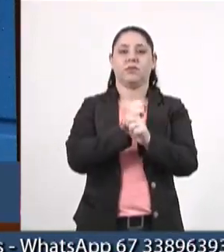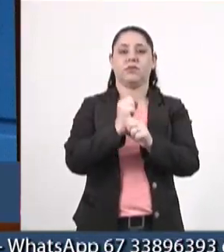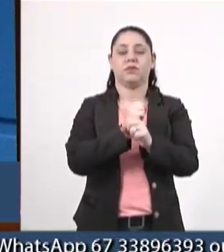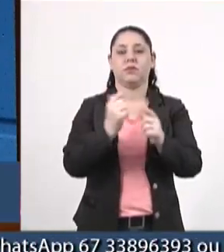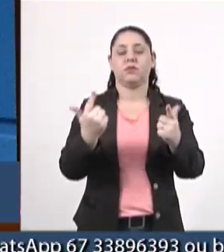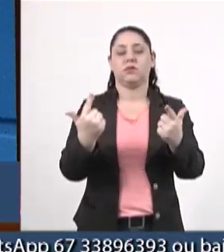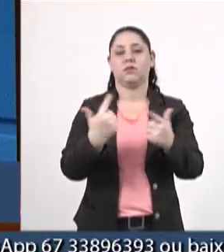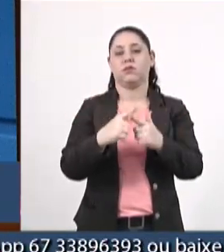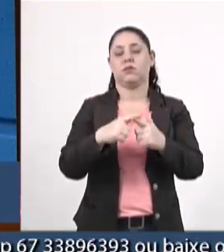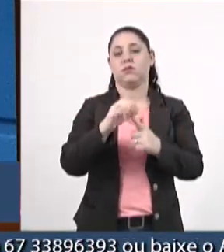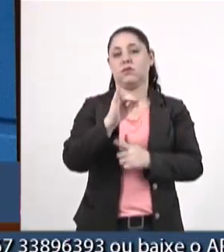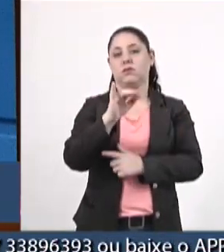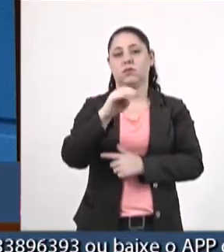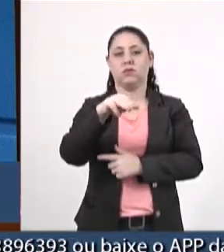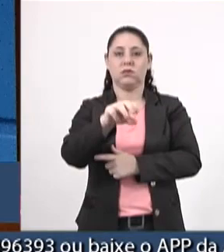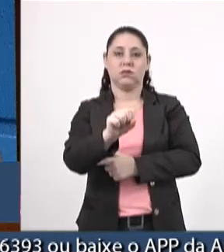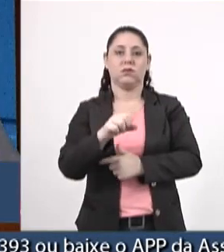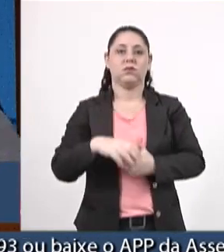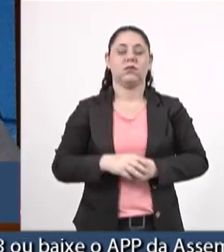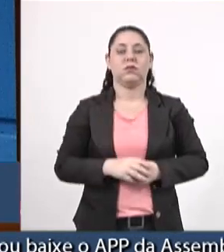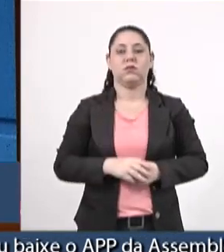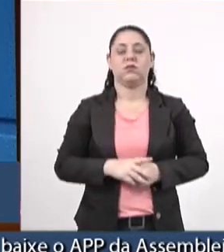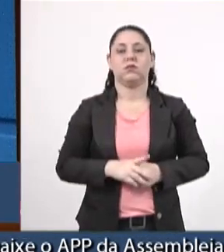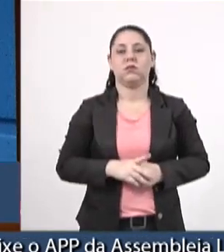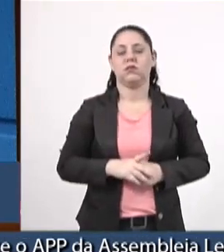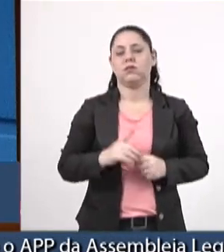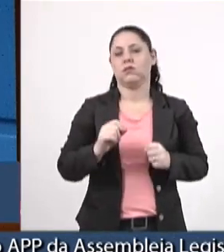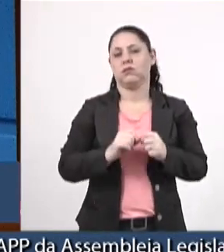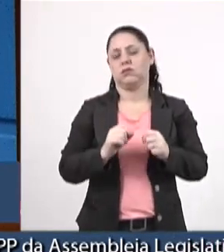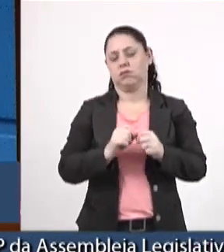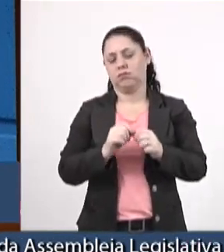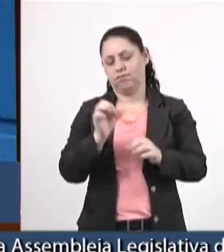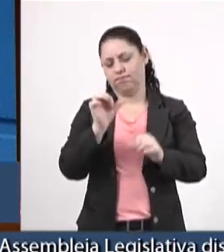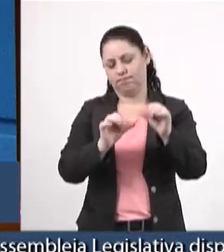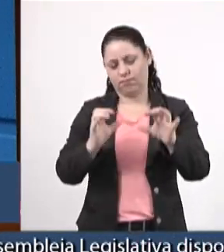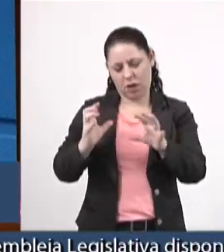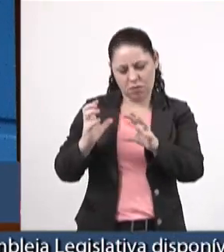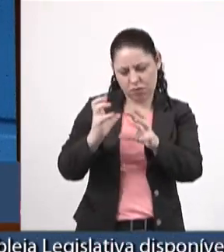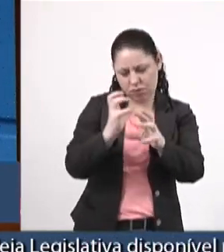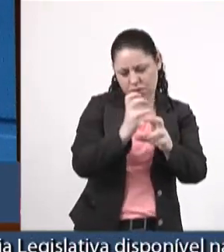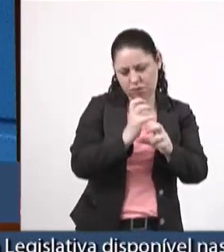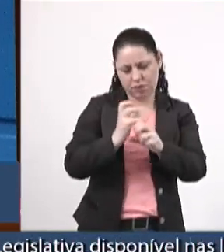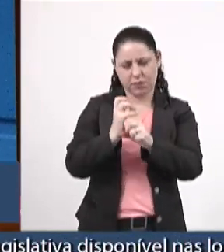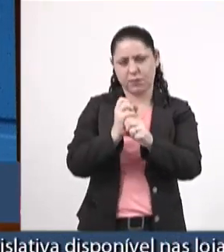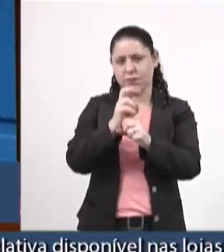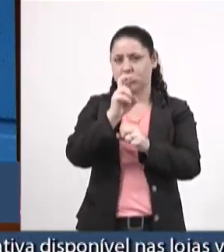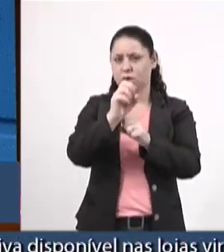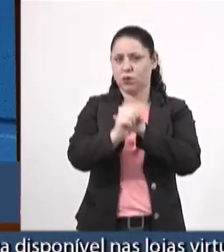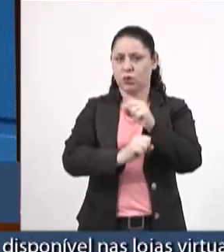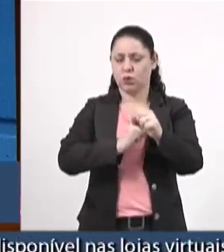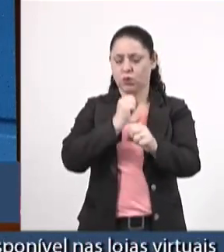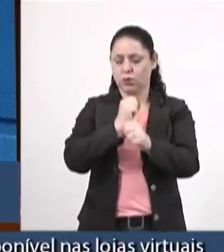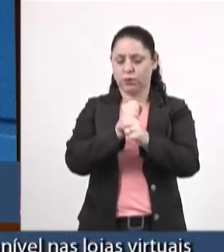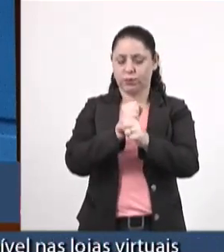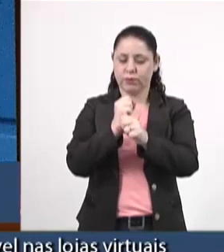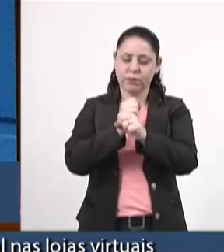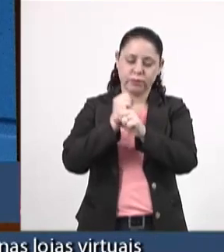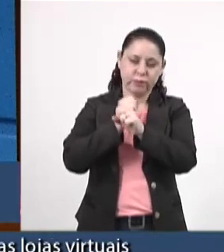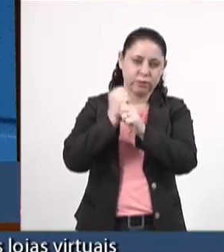do ICMS. Eu fiz um apanhado dos últimos 5 anos.